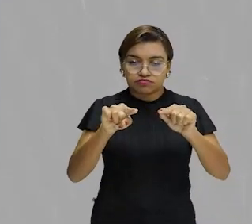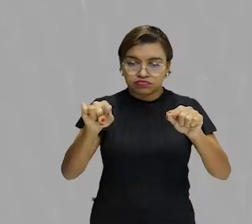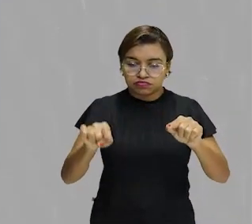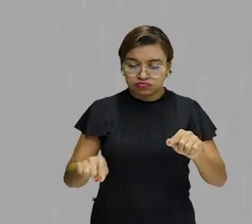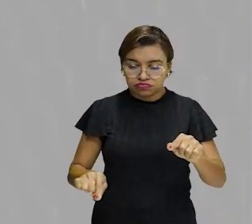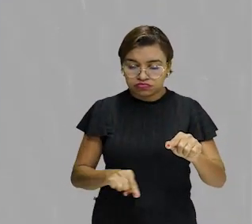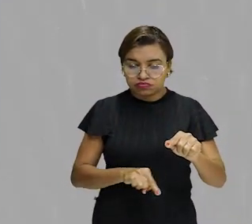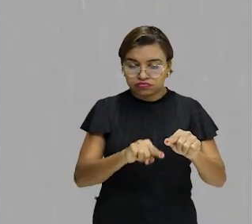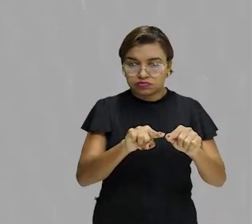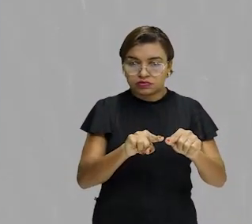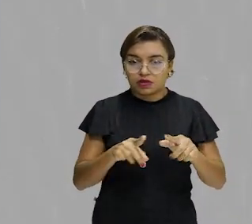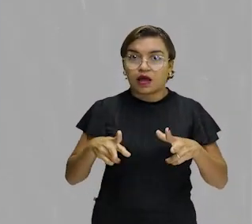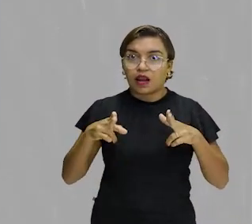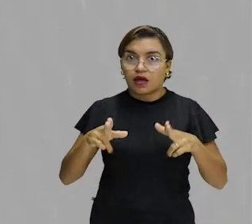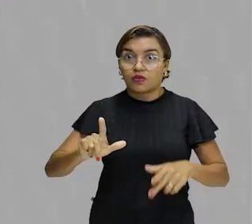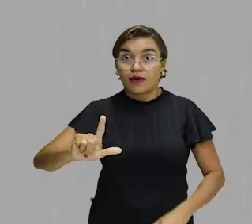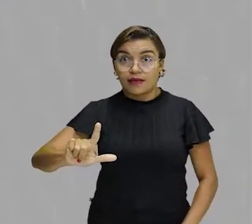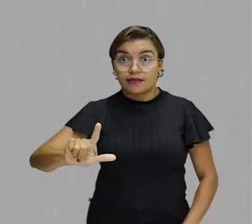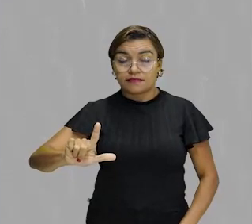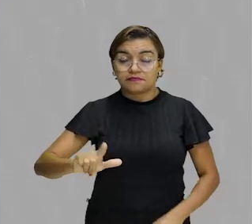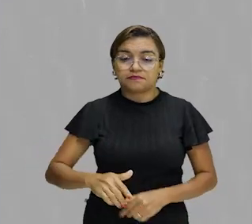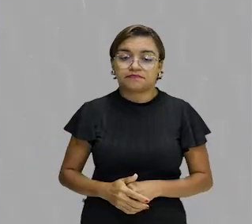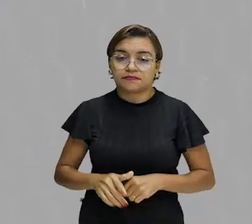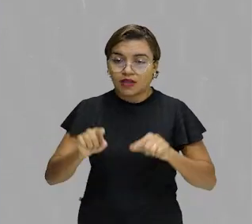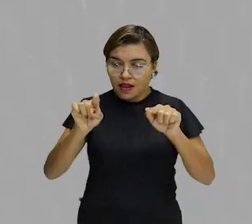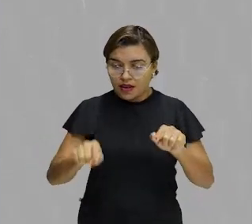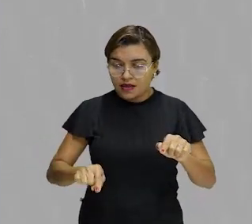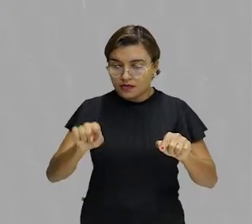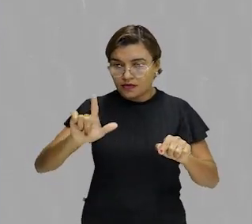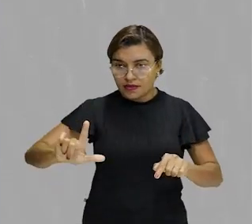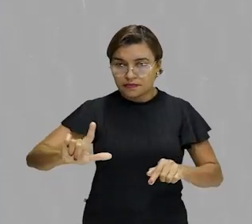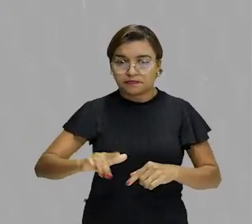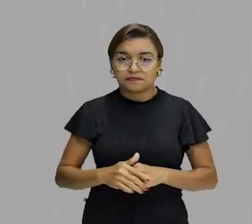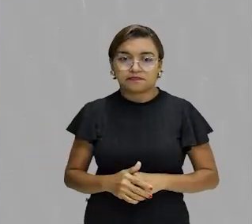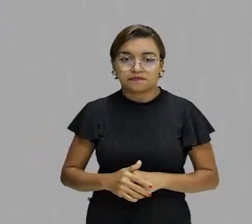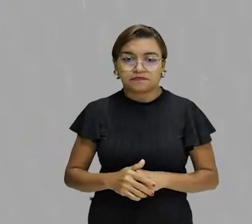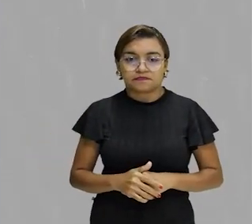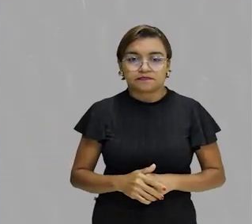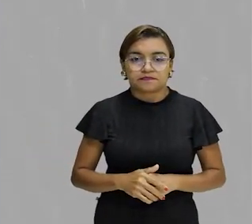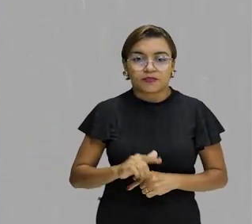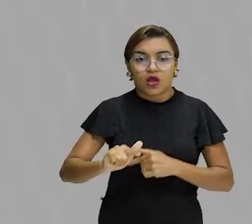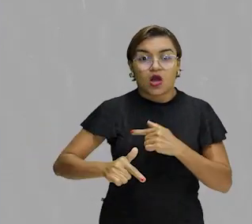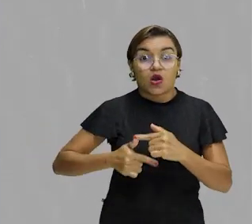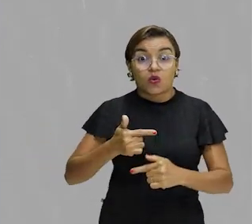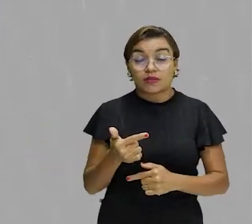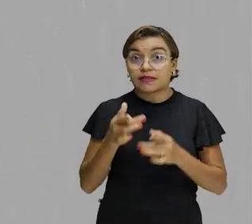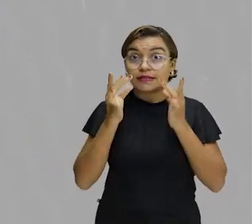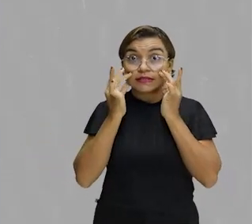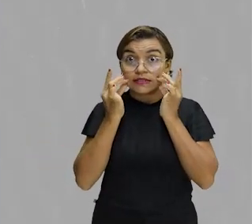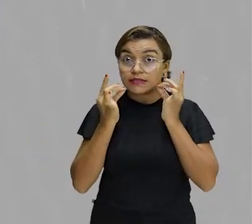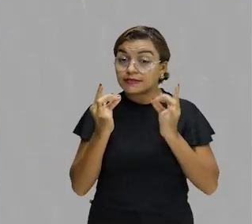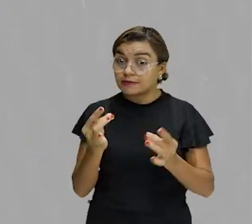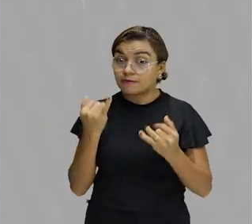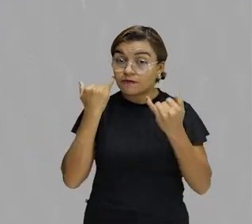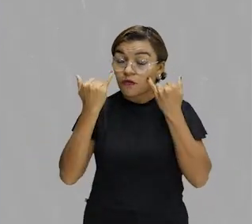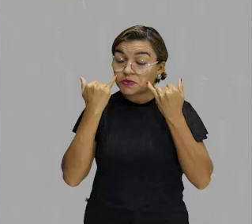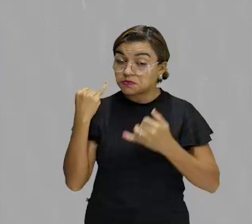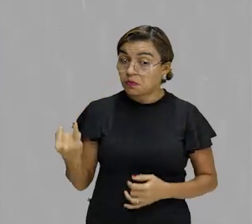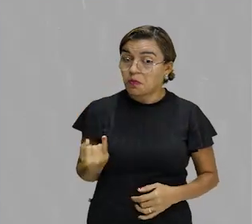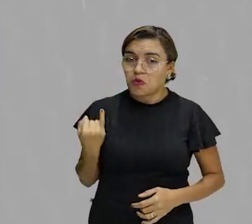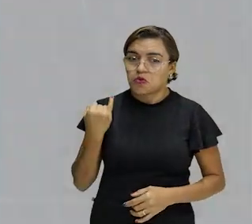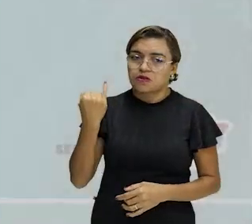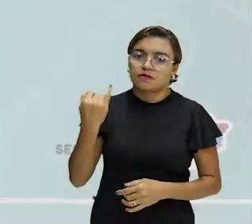a coisa está muito associada com a outra, tá? Por isso, eu digo sempre, calma, atenção, faz